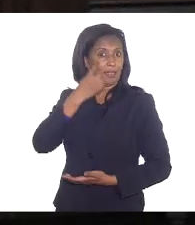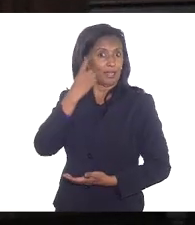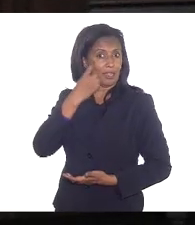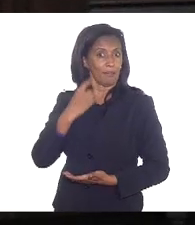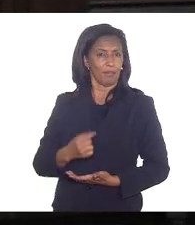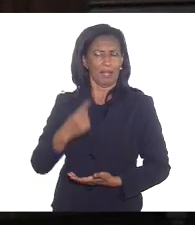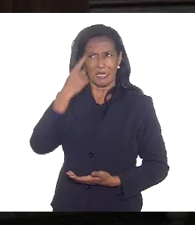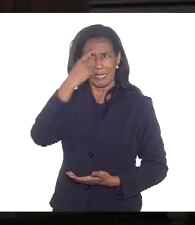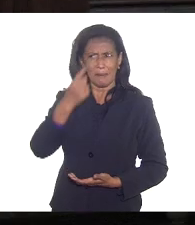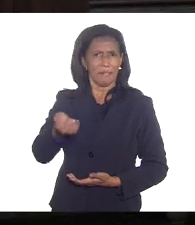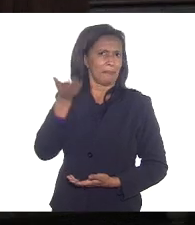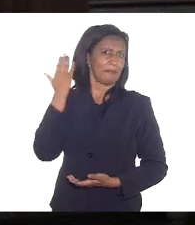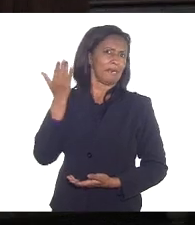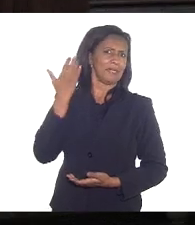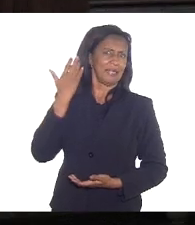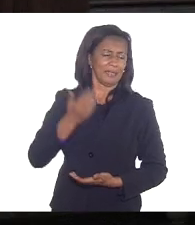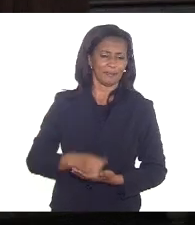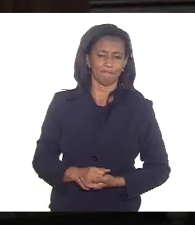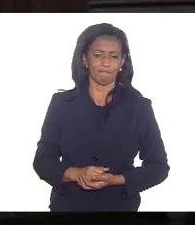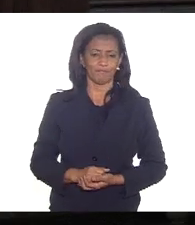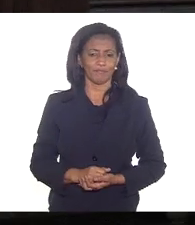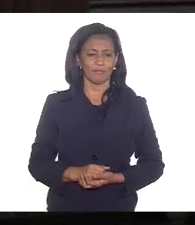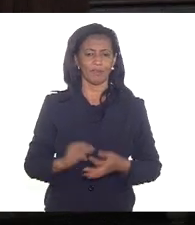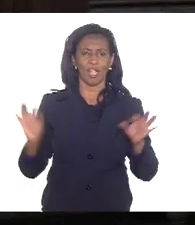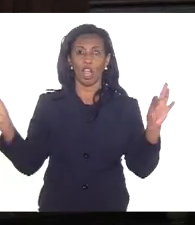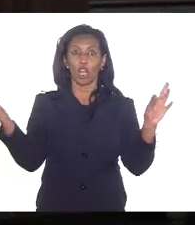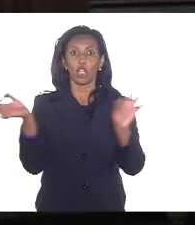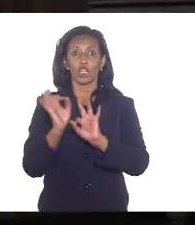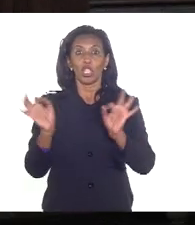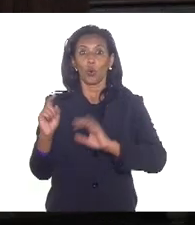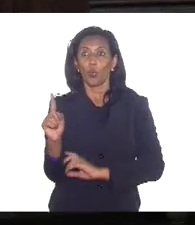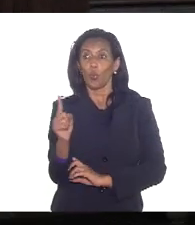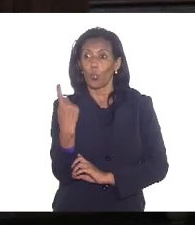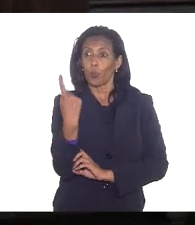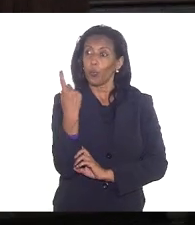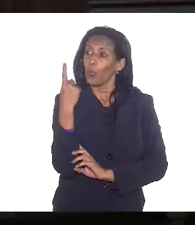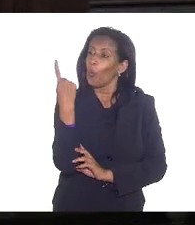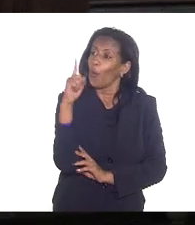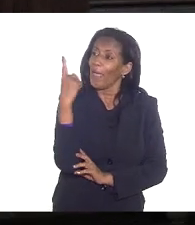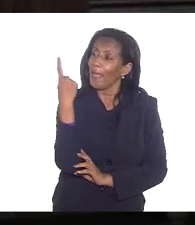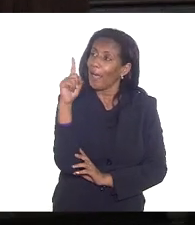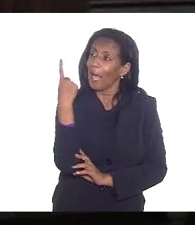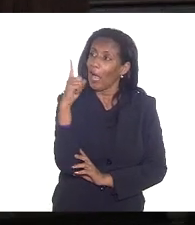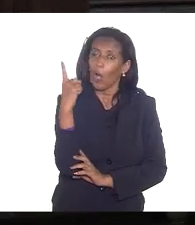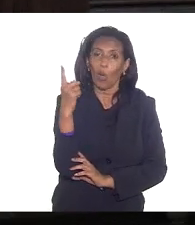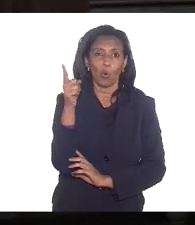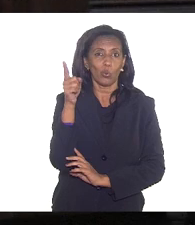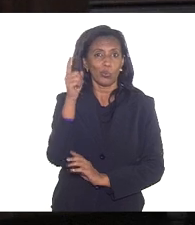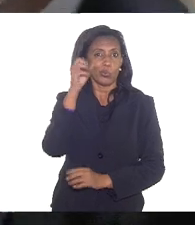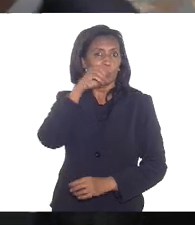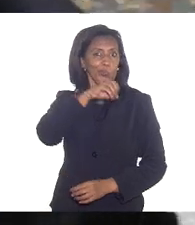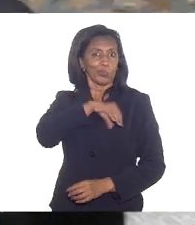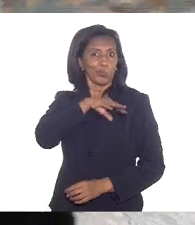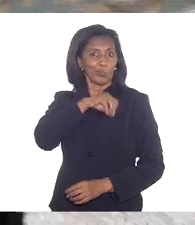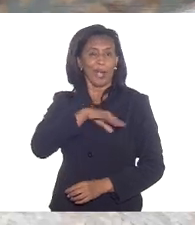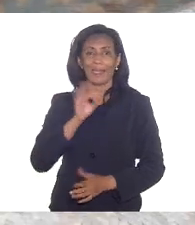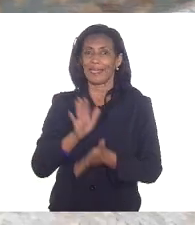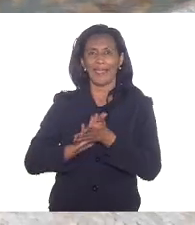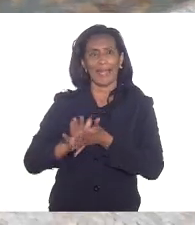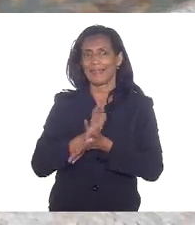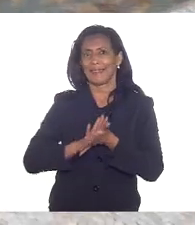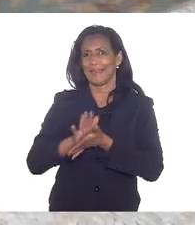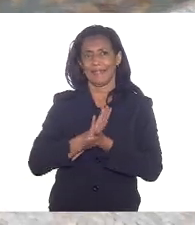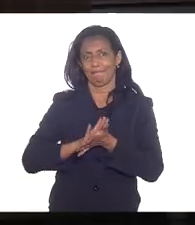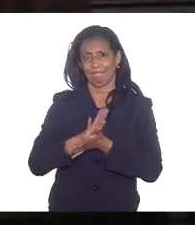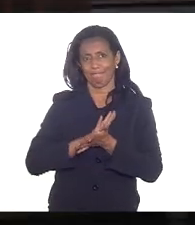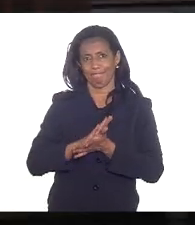Rocha até a semana passada e nenhum real caiu na conta dos funcionários